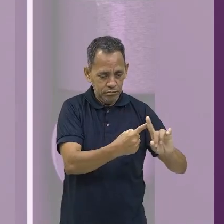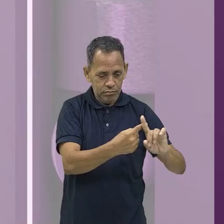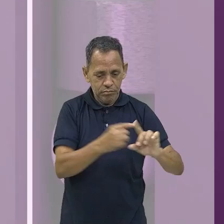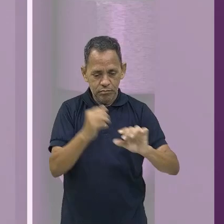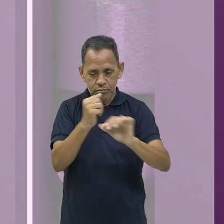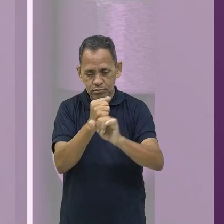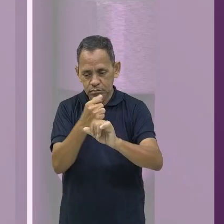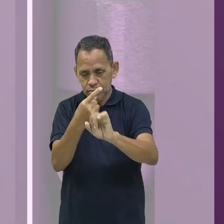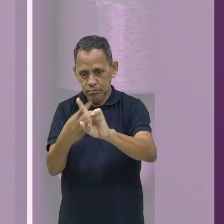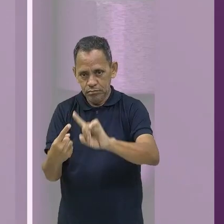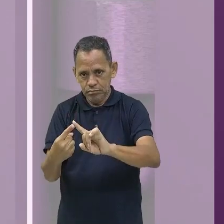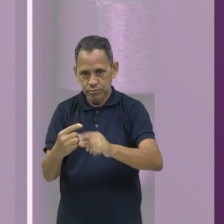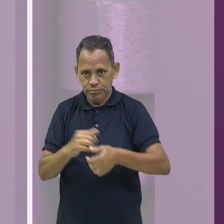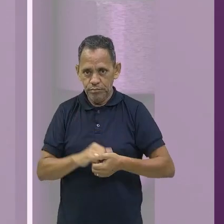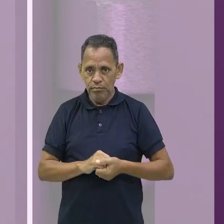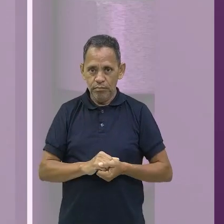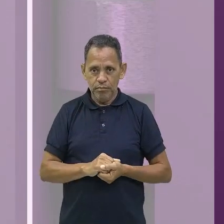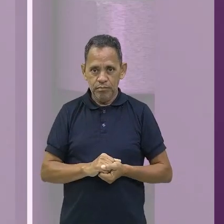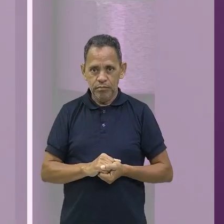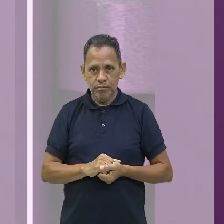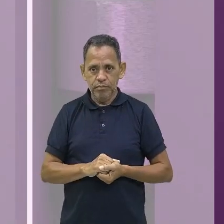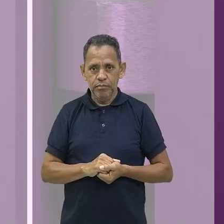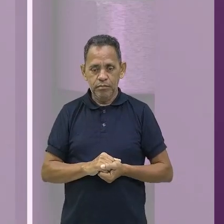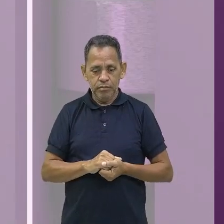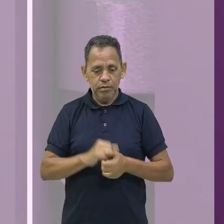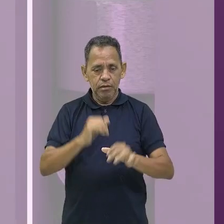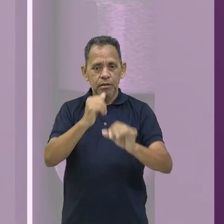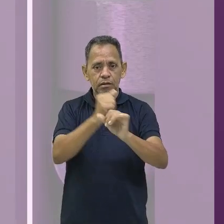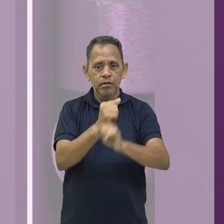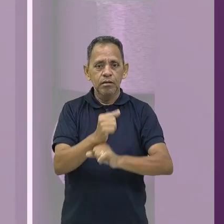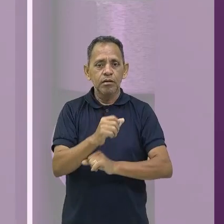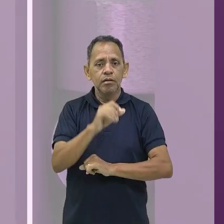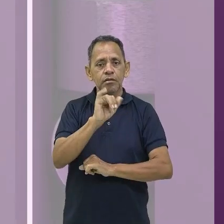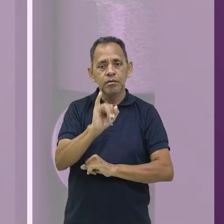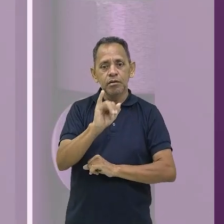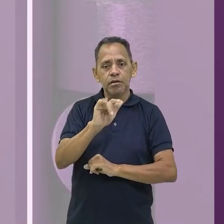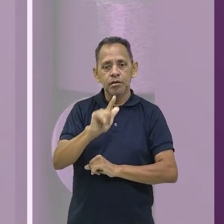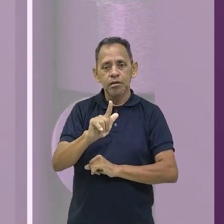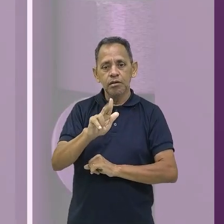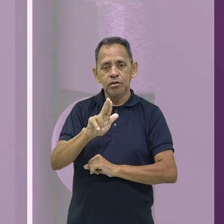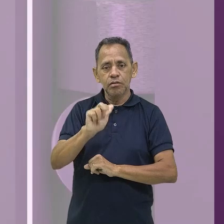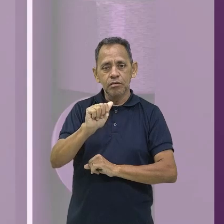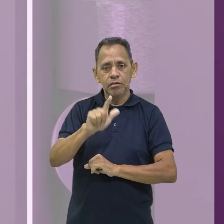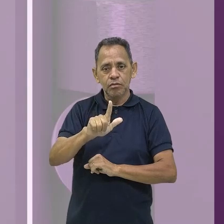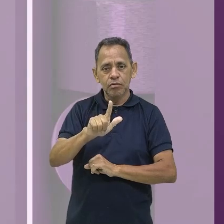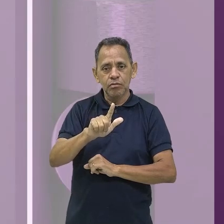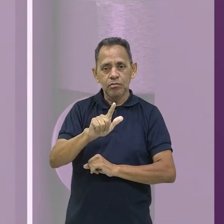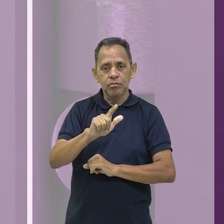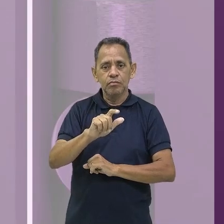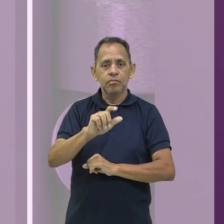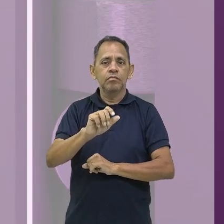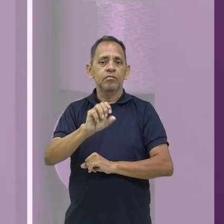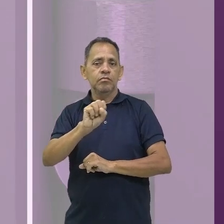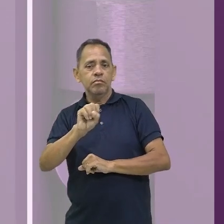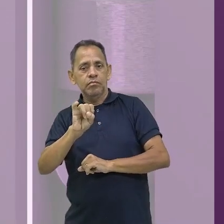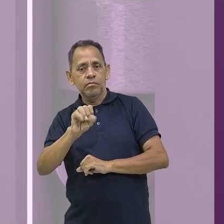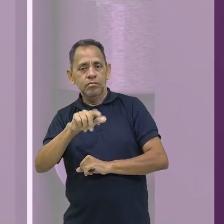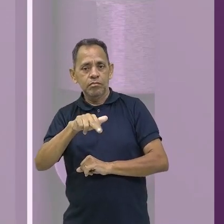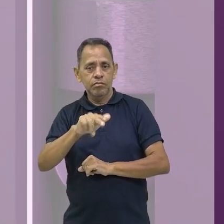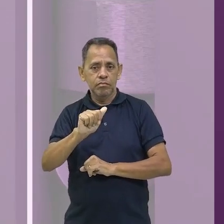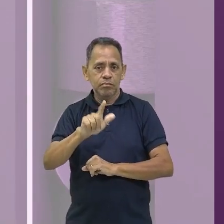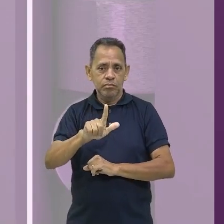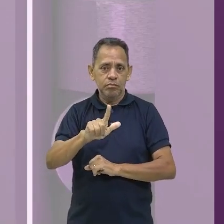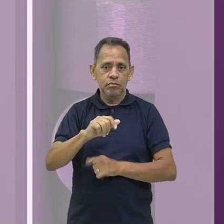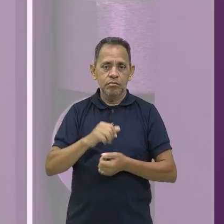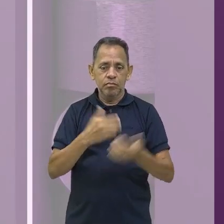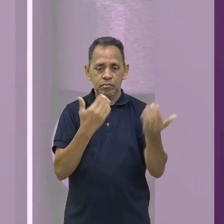duas frações e entre elas eu vou ter um sinalzinho de igualdade ali. Tá? E aí eu vou comparar essas